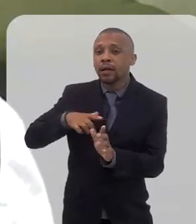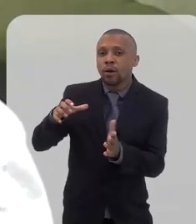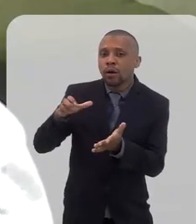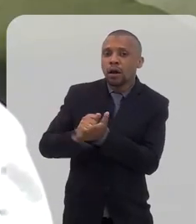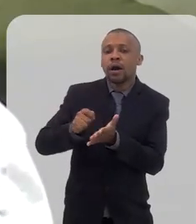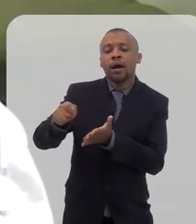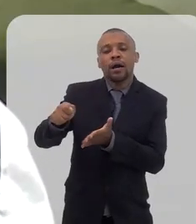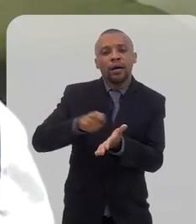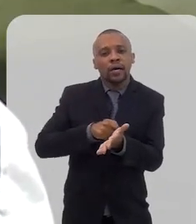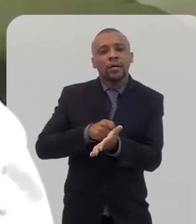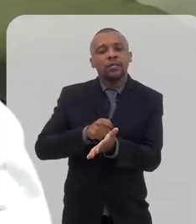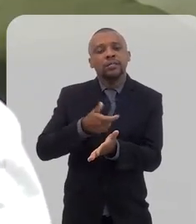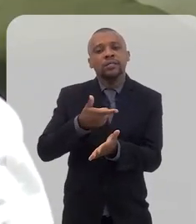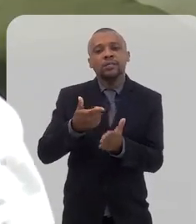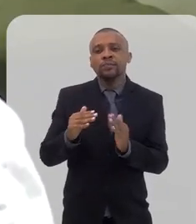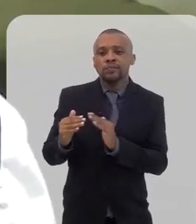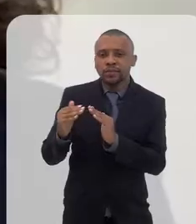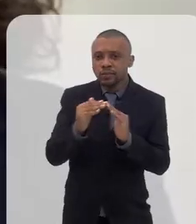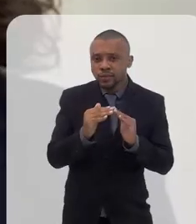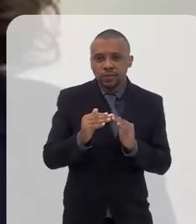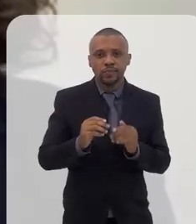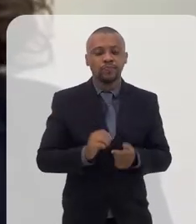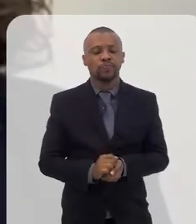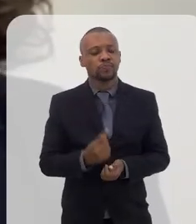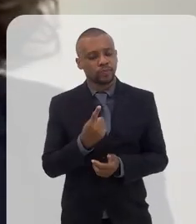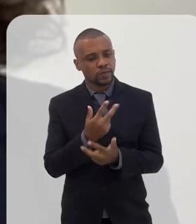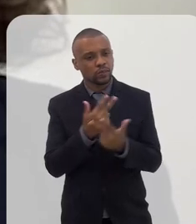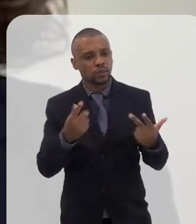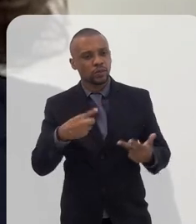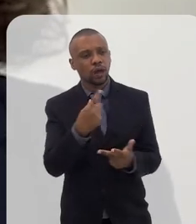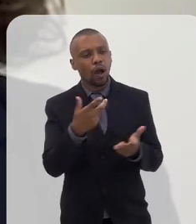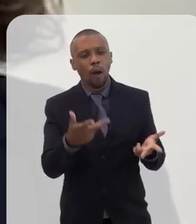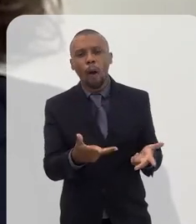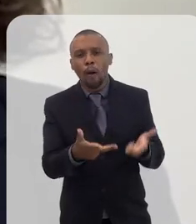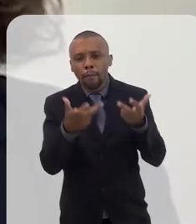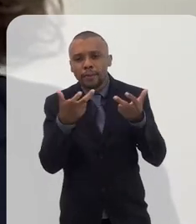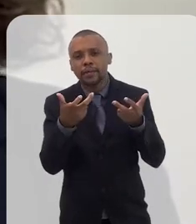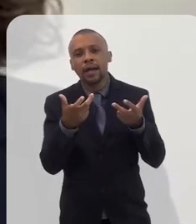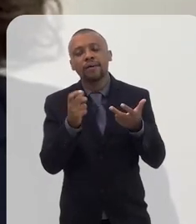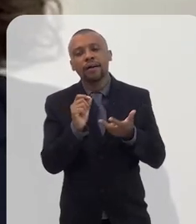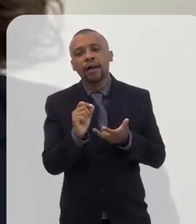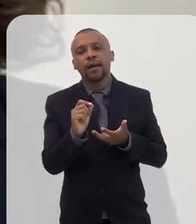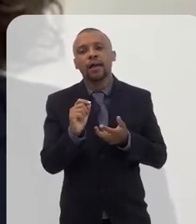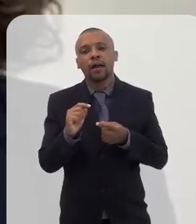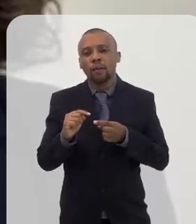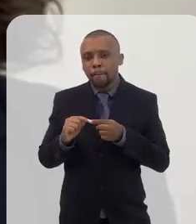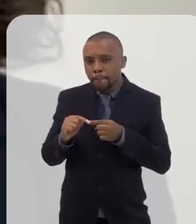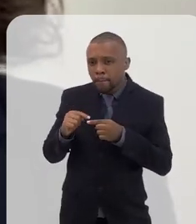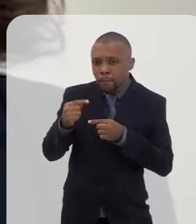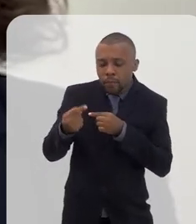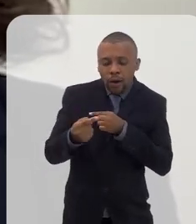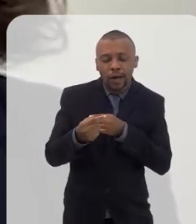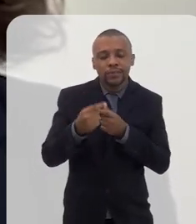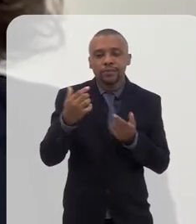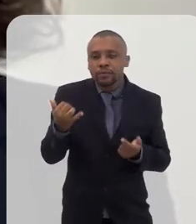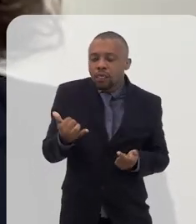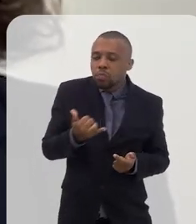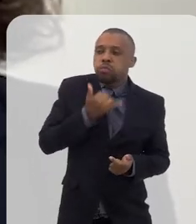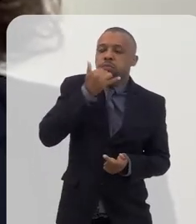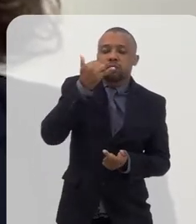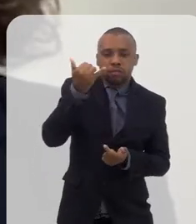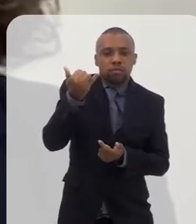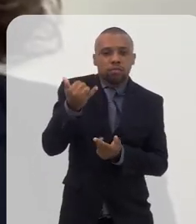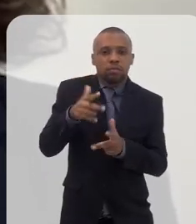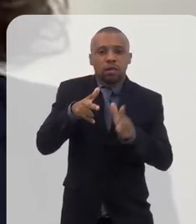moradores auxiliar. Uma das coisas que a gente observa, né, como pós um desastre